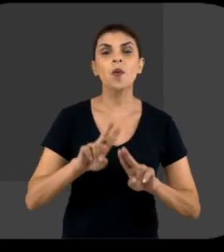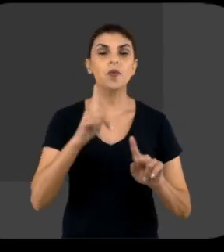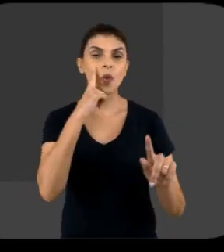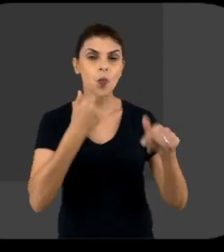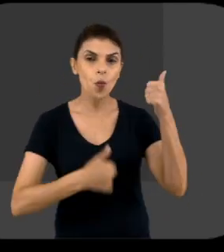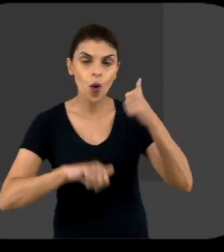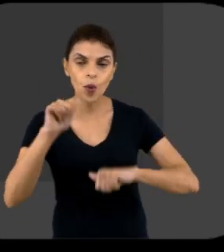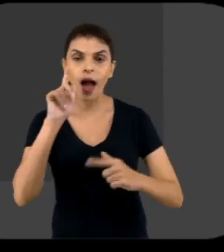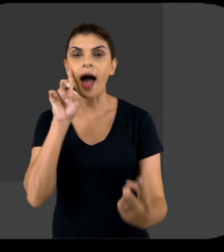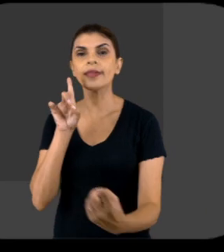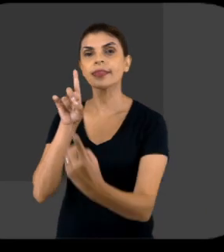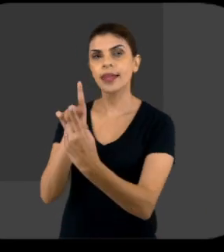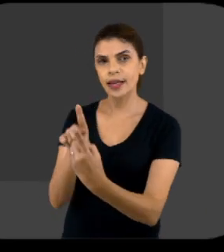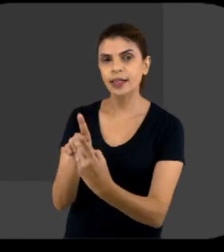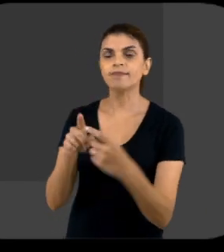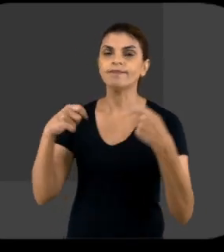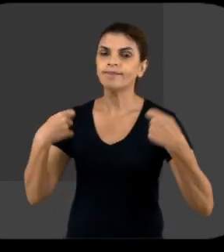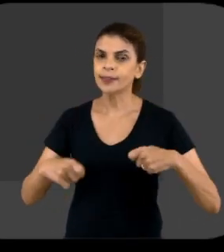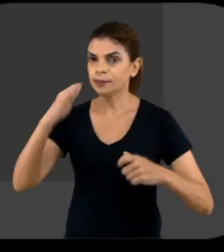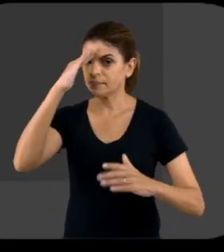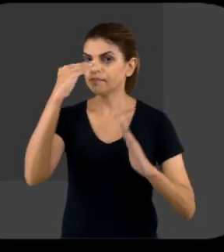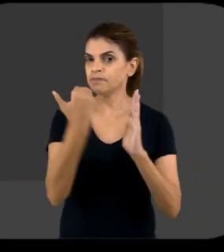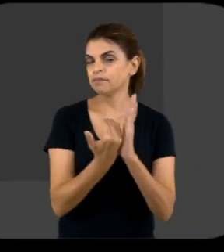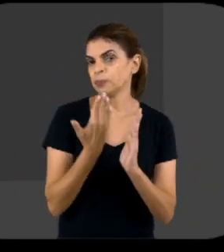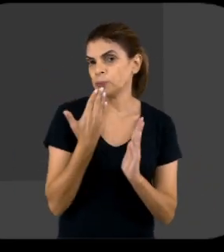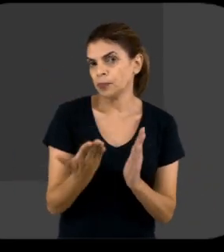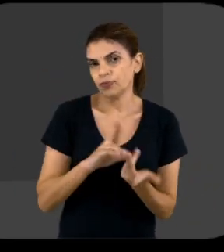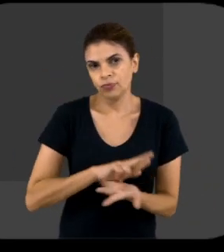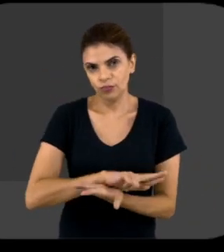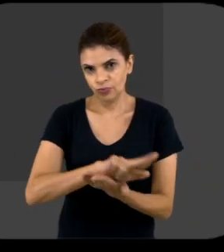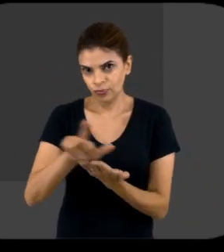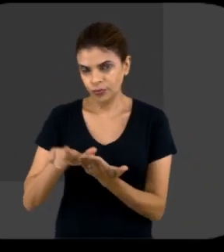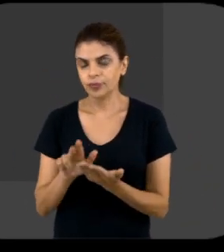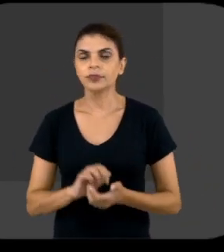é o atendimento de requisitos de uma maneira geral.